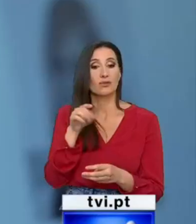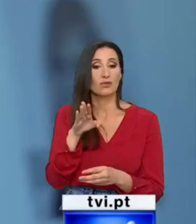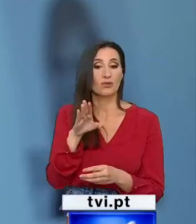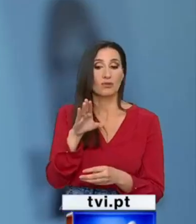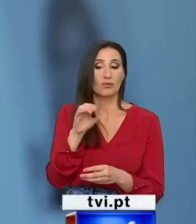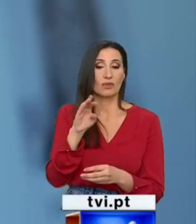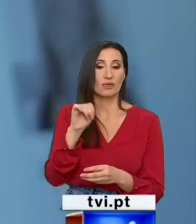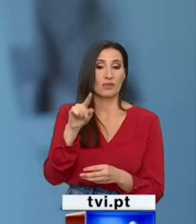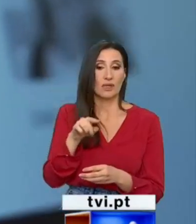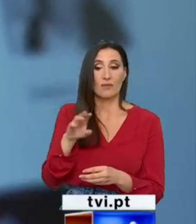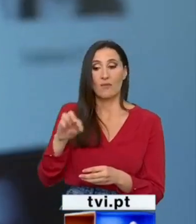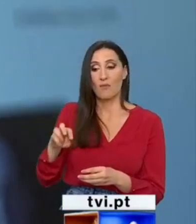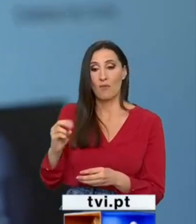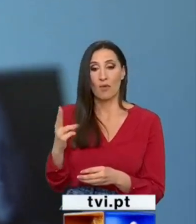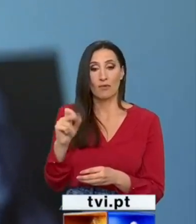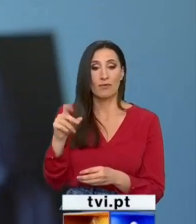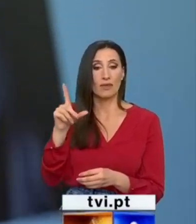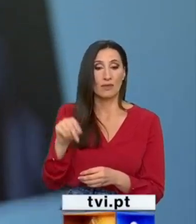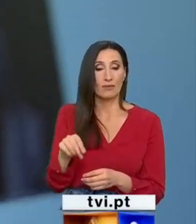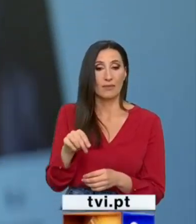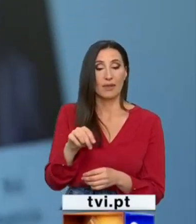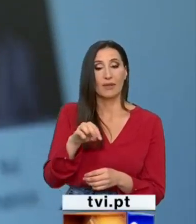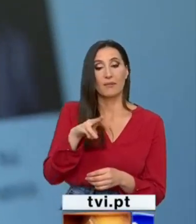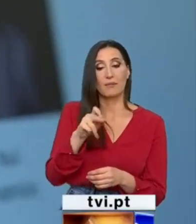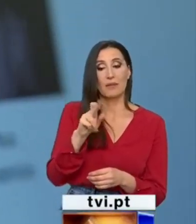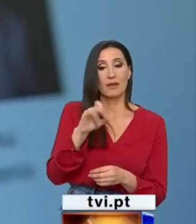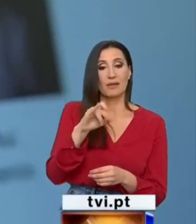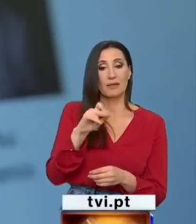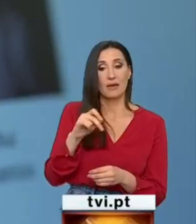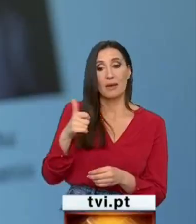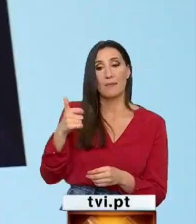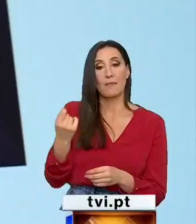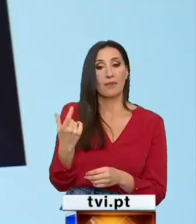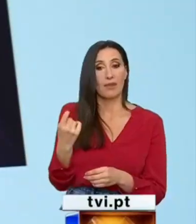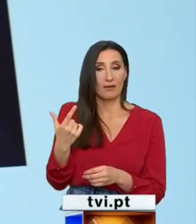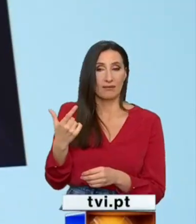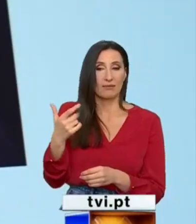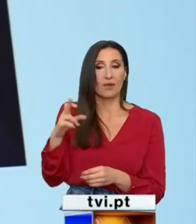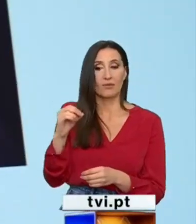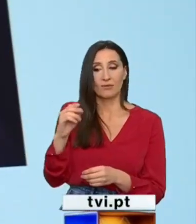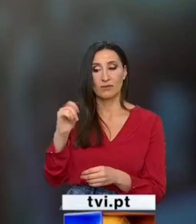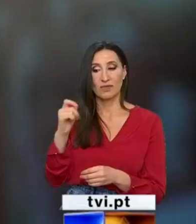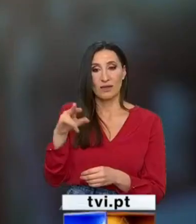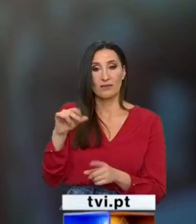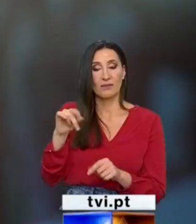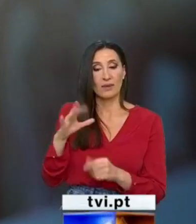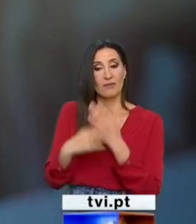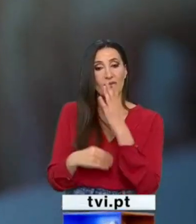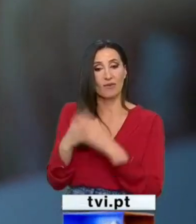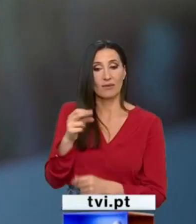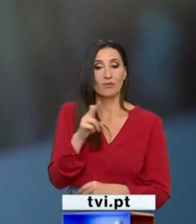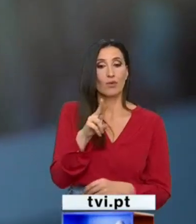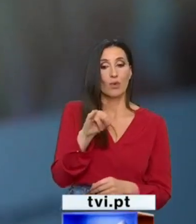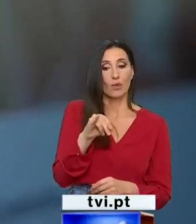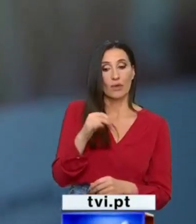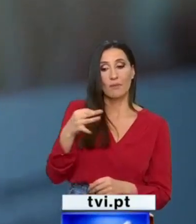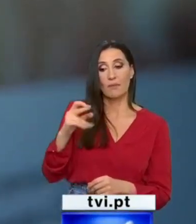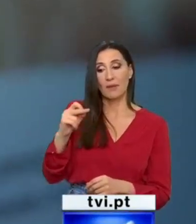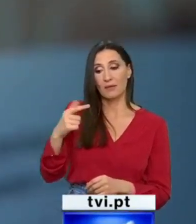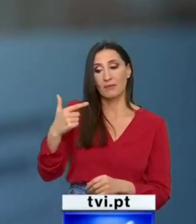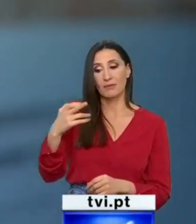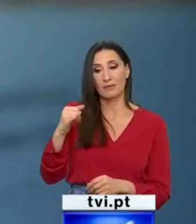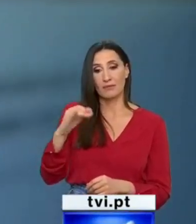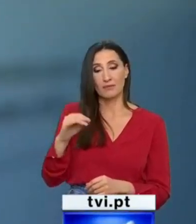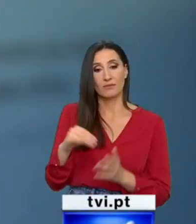José Souto de Moura, e ainda Maria de Belém Roseira e o advogado Rui Patrício. O protocolo de cooperação foi assinado